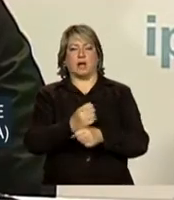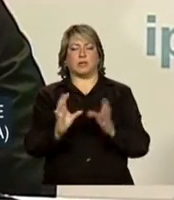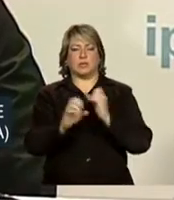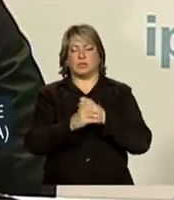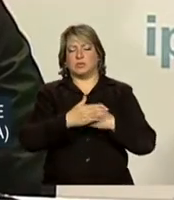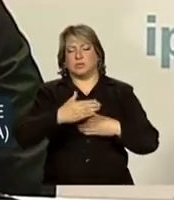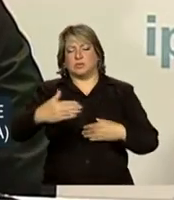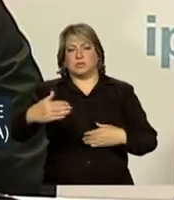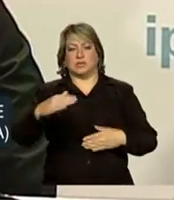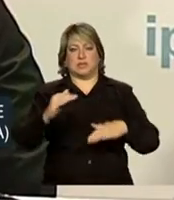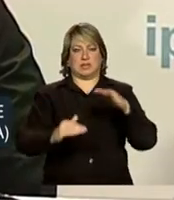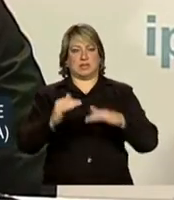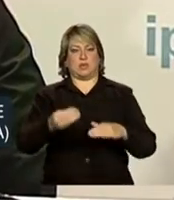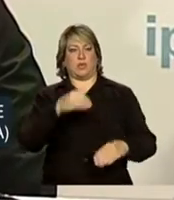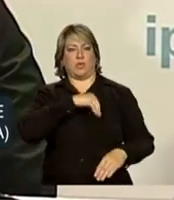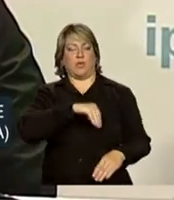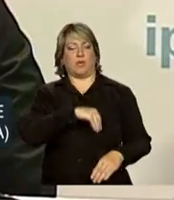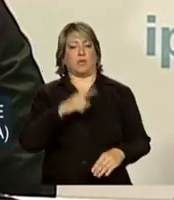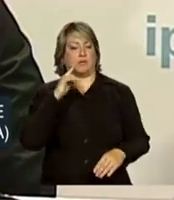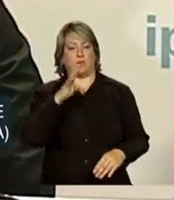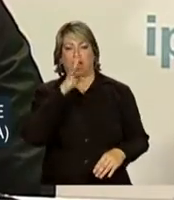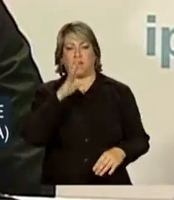de desigualdade de renda, algo